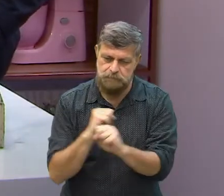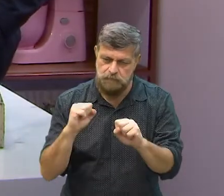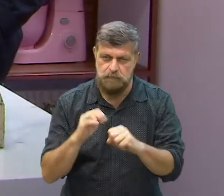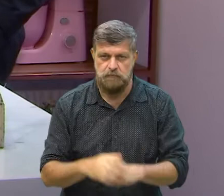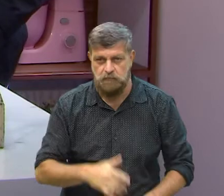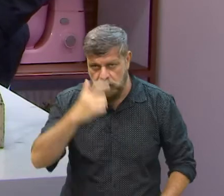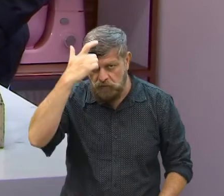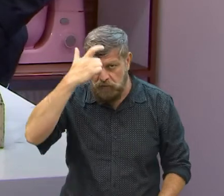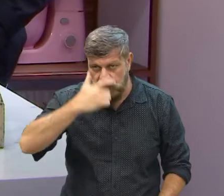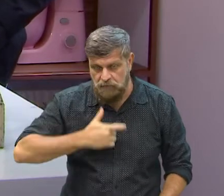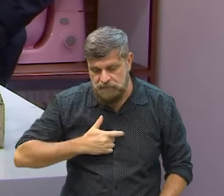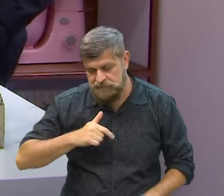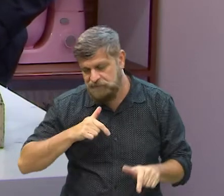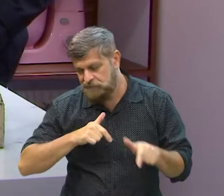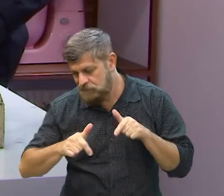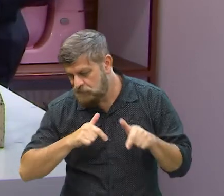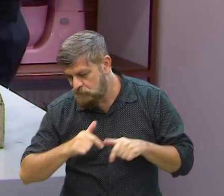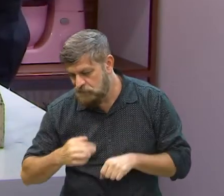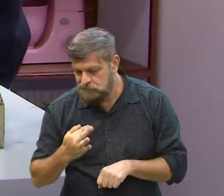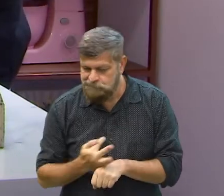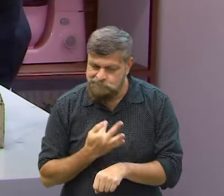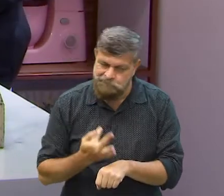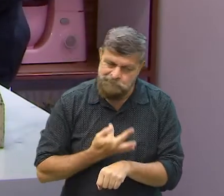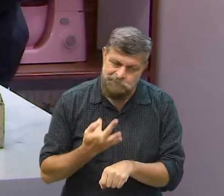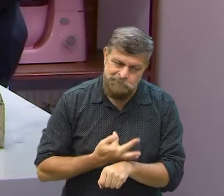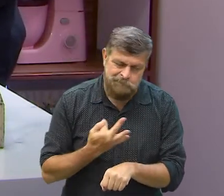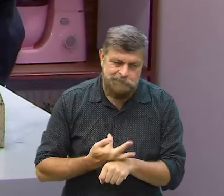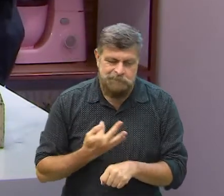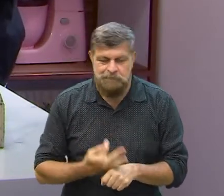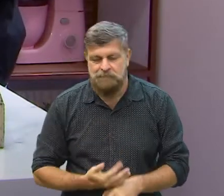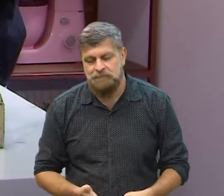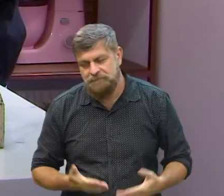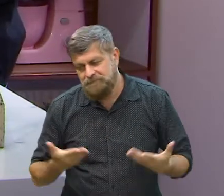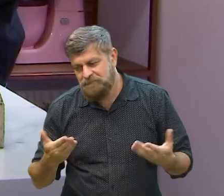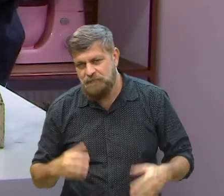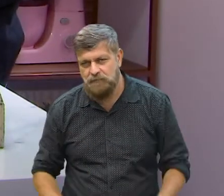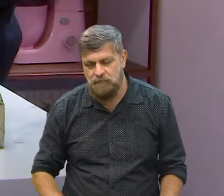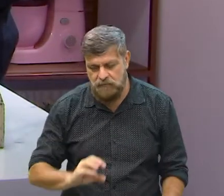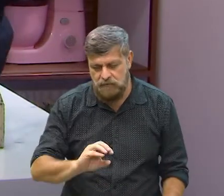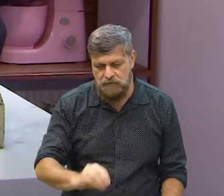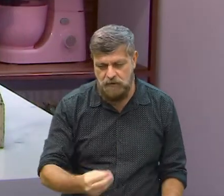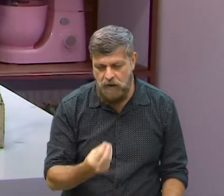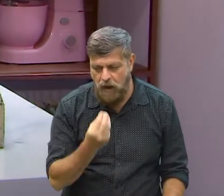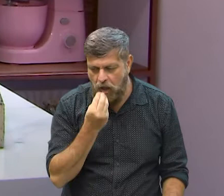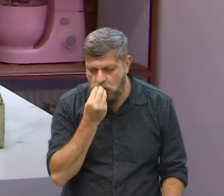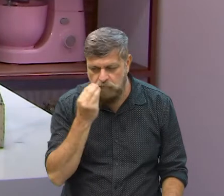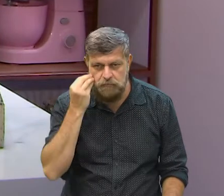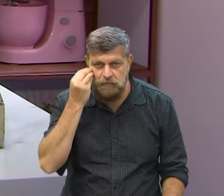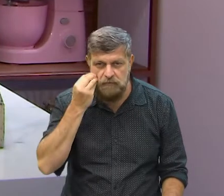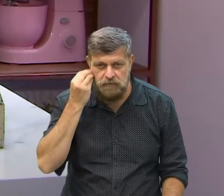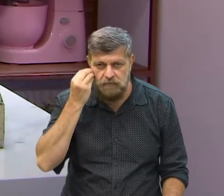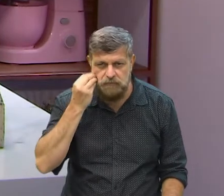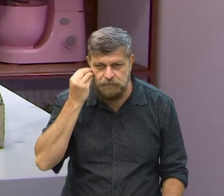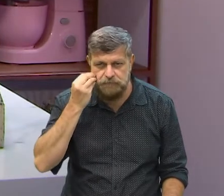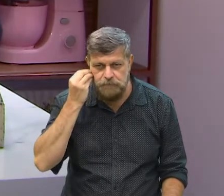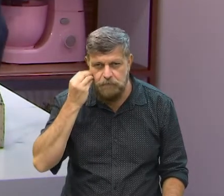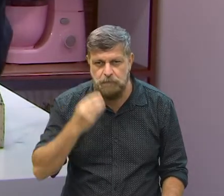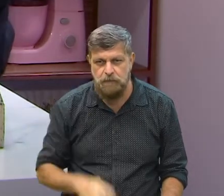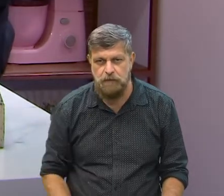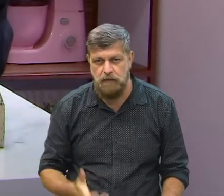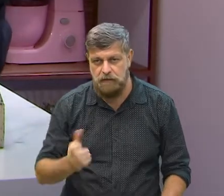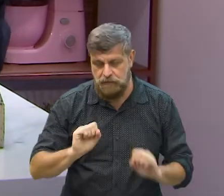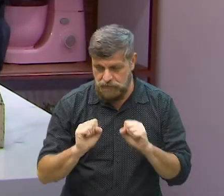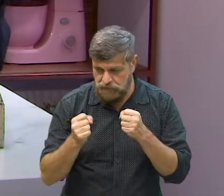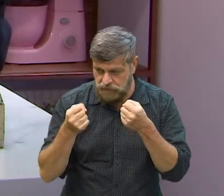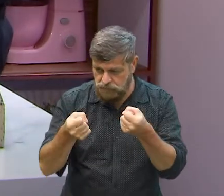fazer esse trabalho difícil, né? Esse trabalho árduo e experimentar aqui. Enquanto eu experimento, né? Só reforçando